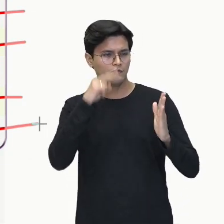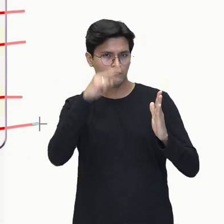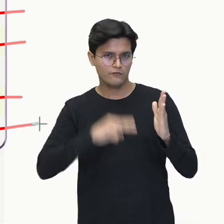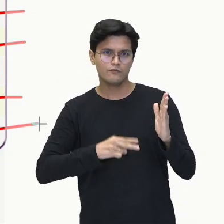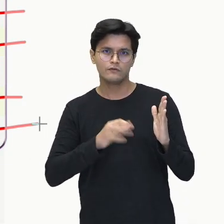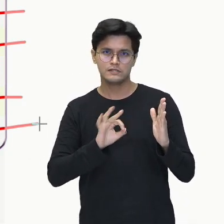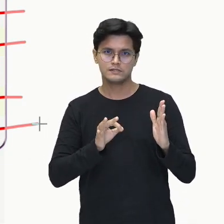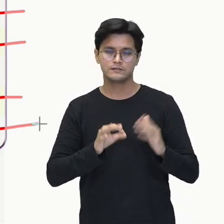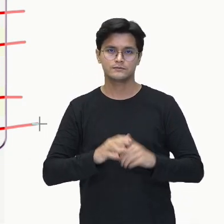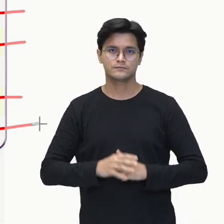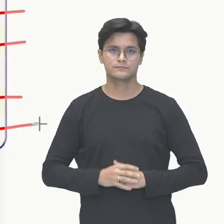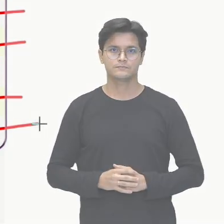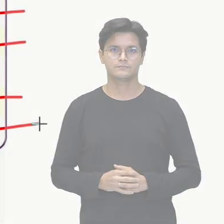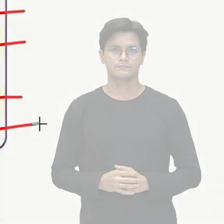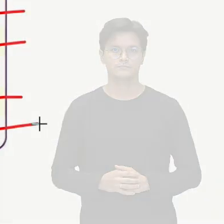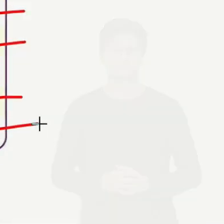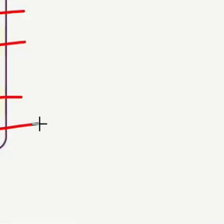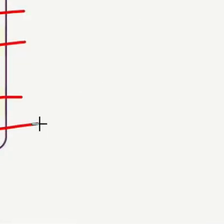bom?